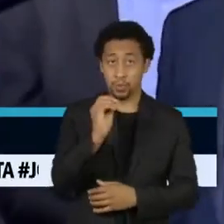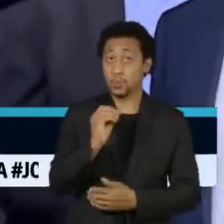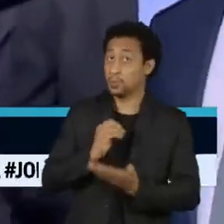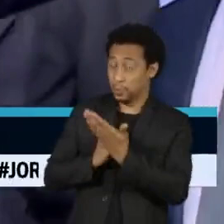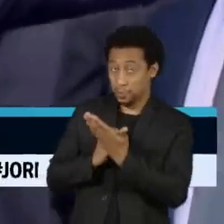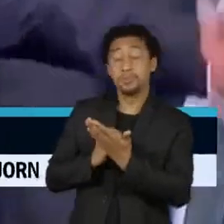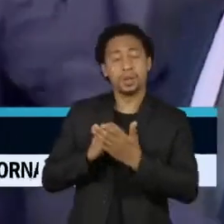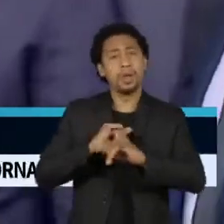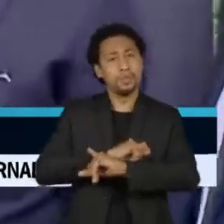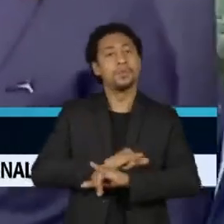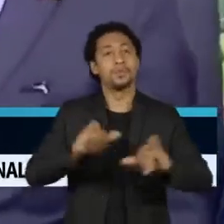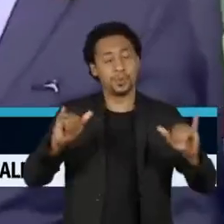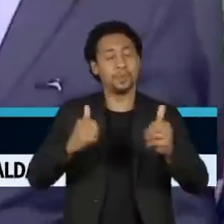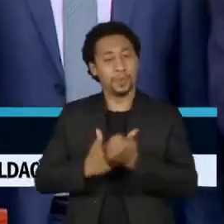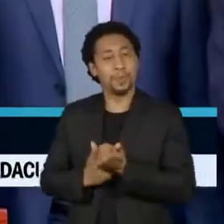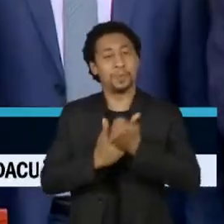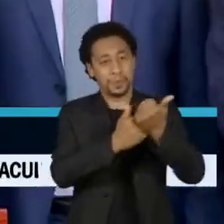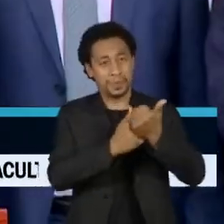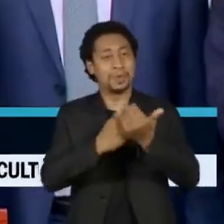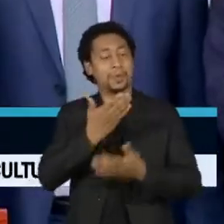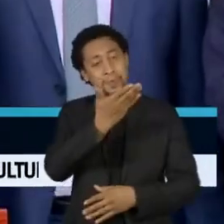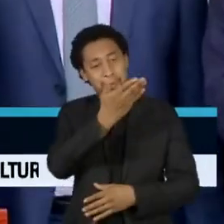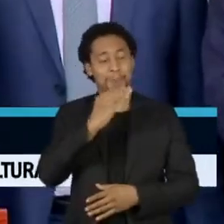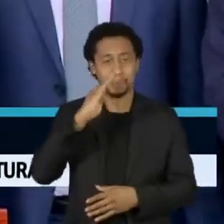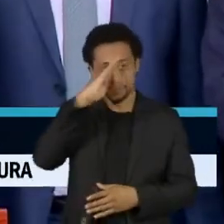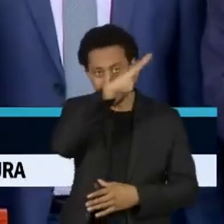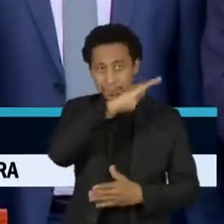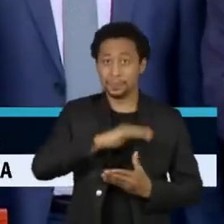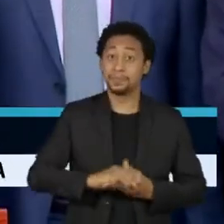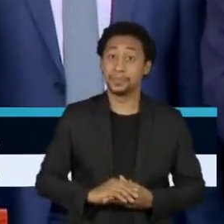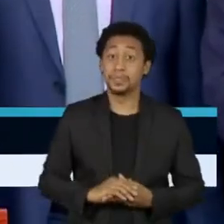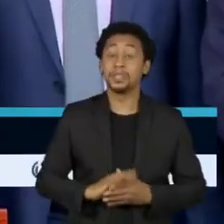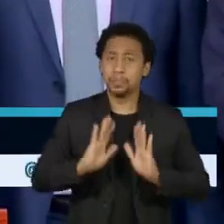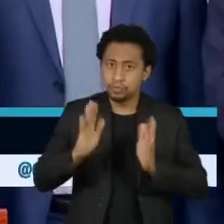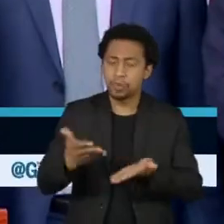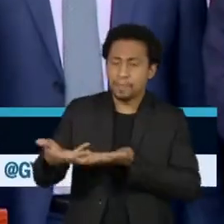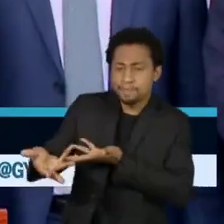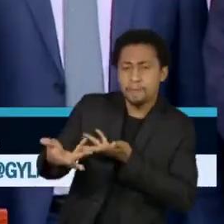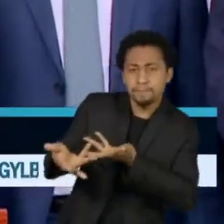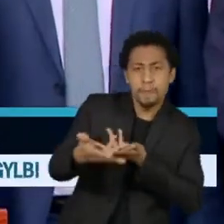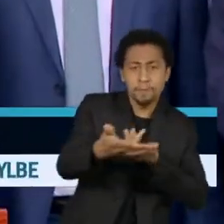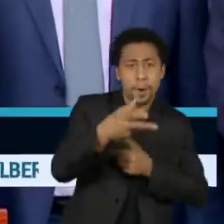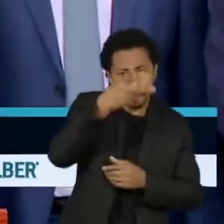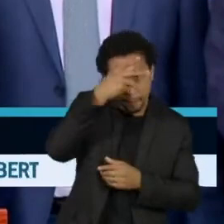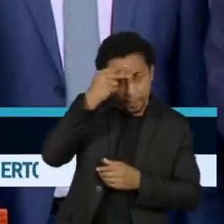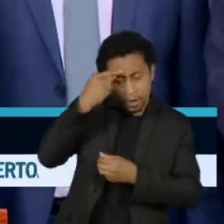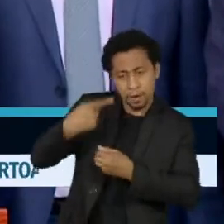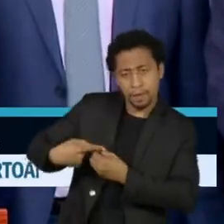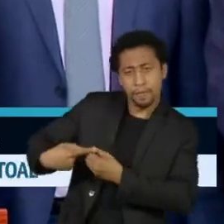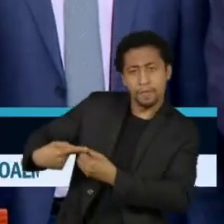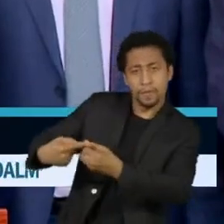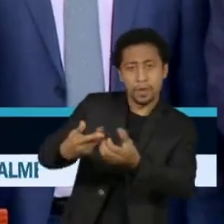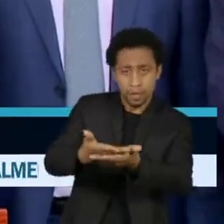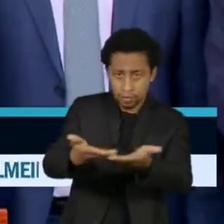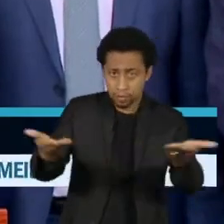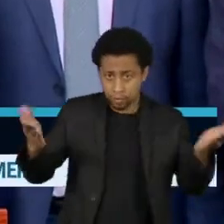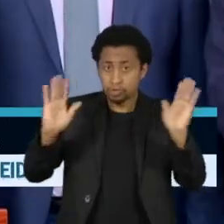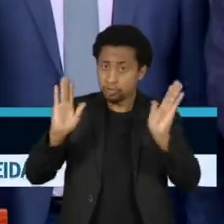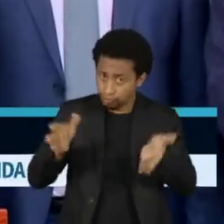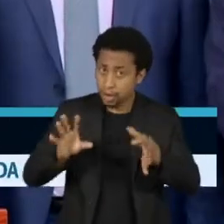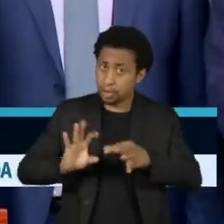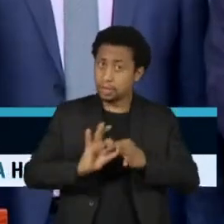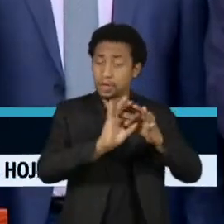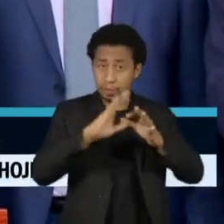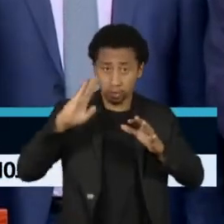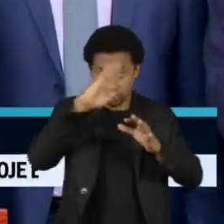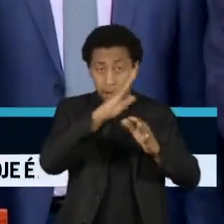de prefeitos paranaenses ao presidente. Nós já estamos fazendo todo esse levantamento regional de todos os prefeitos que estão já na campanha do presidente e